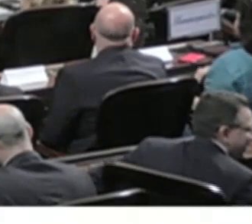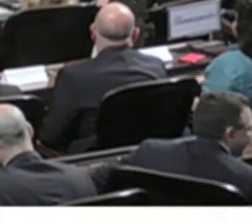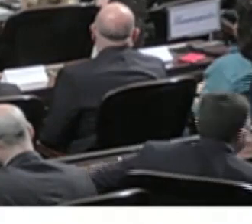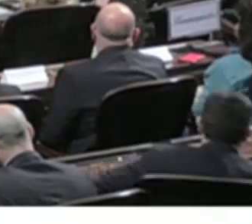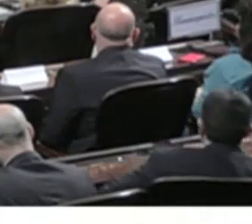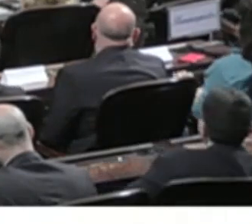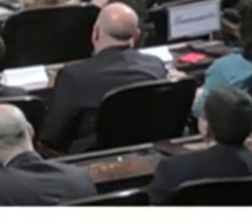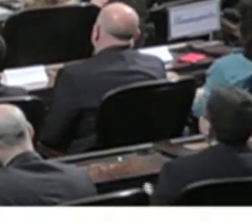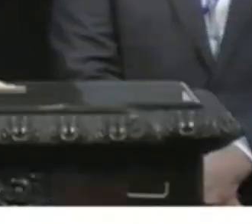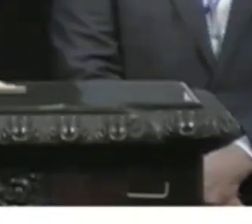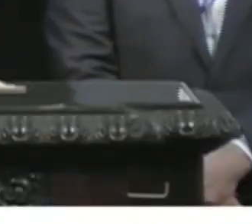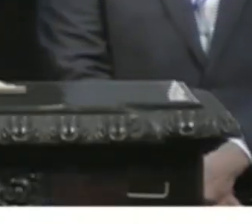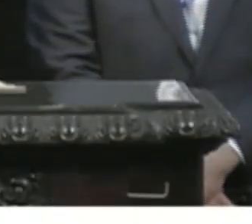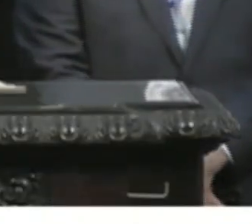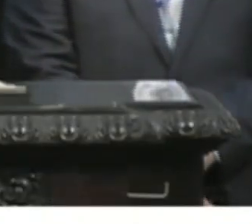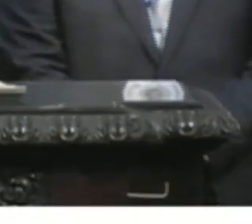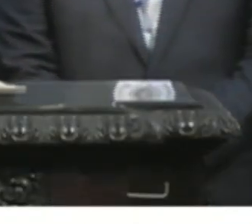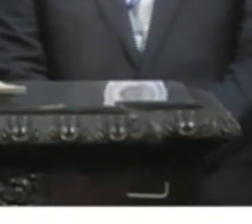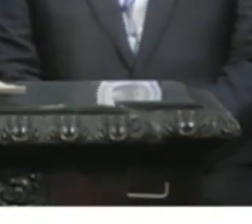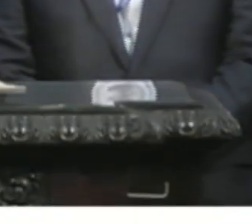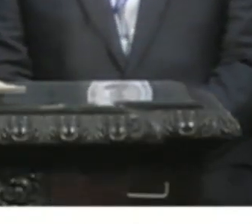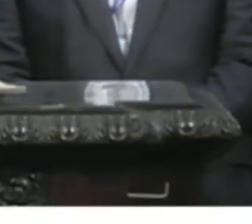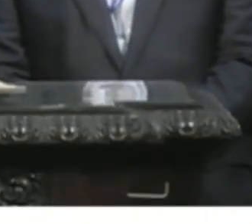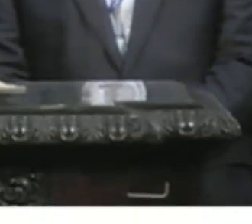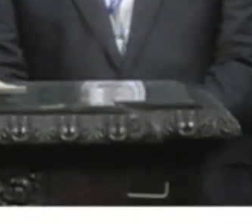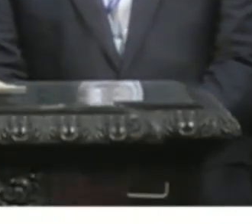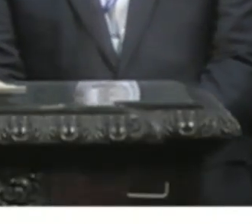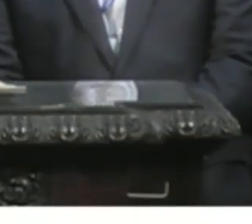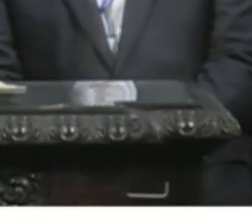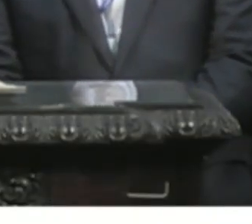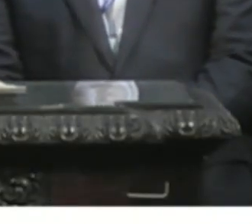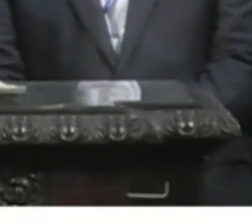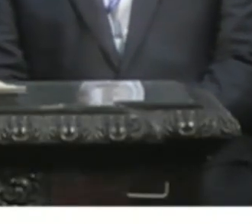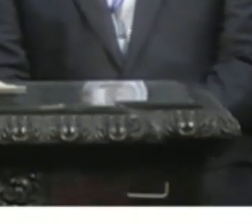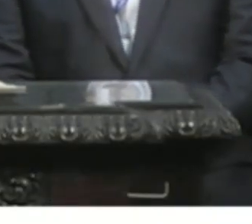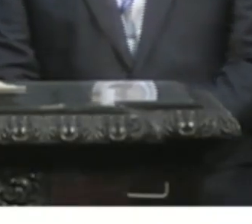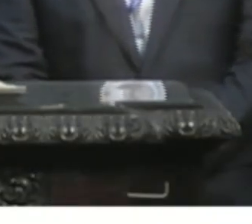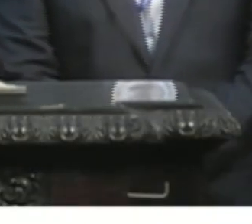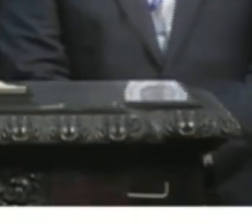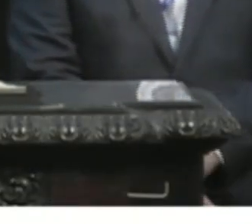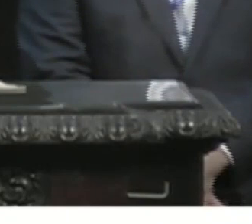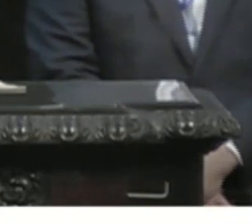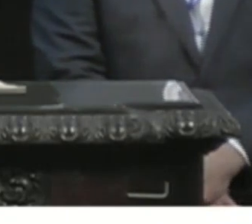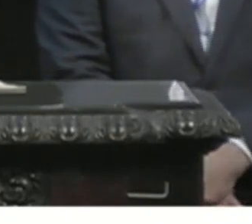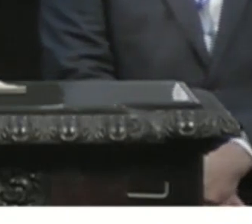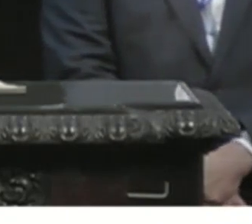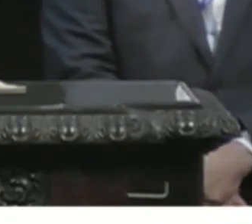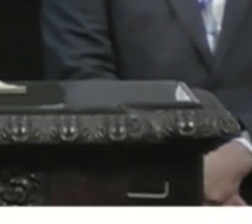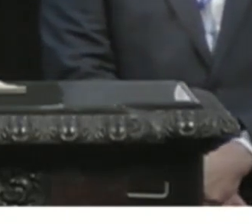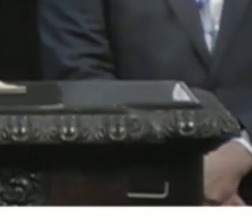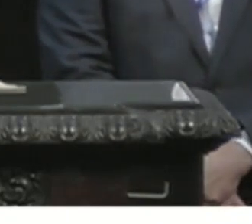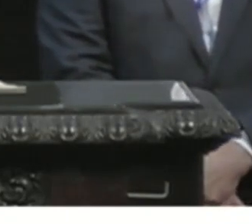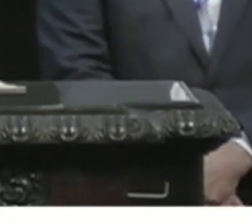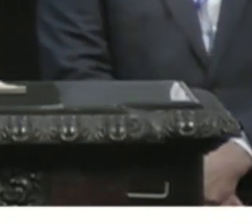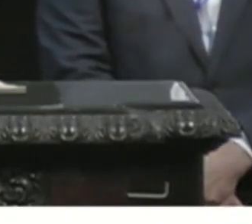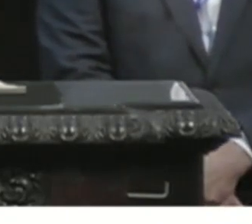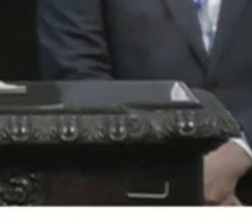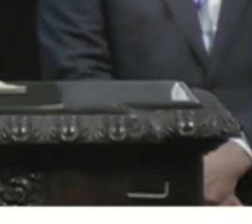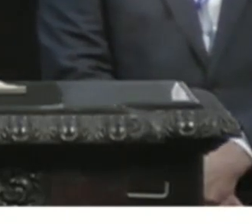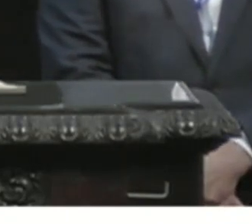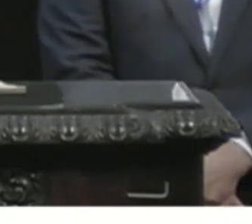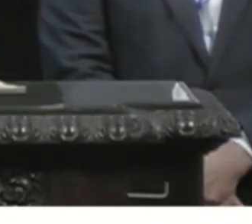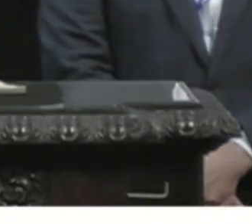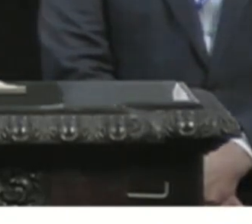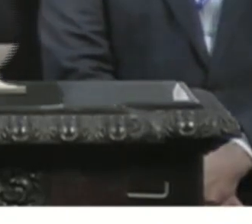Queria consignar a presença também dos deputados Sérgio Fernandes e Rodrigo Amorim, que estão aqui presentes.